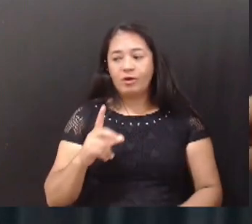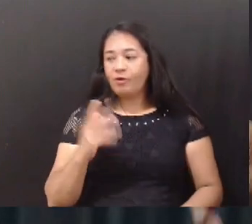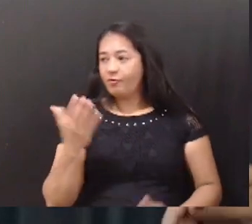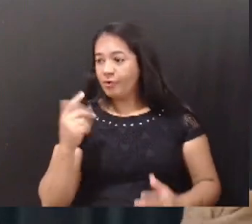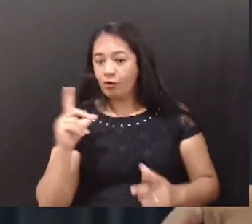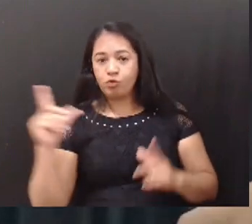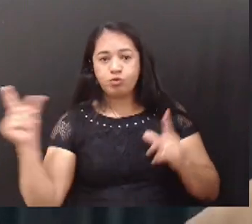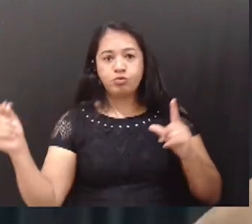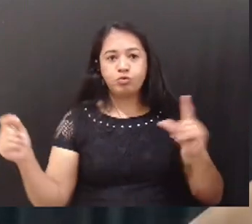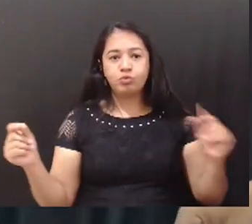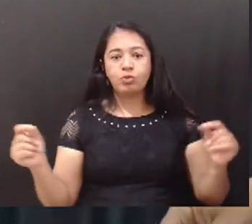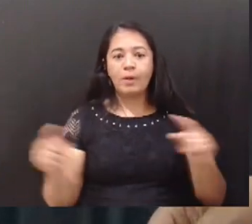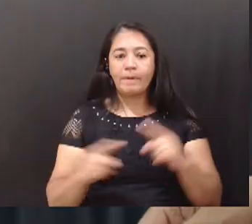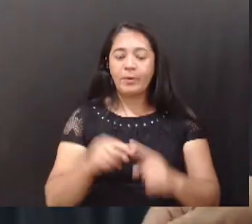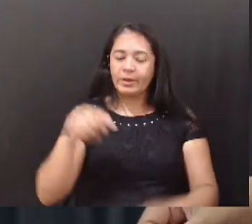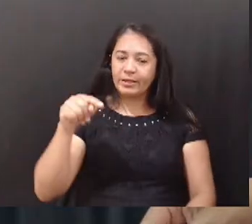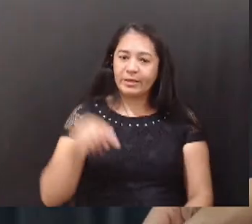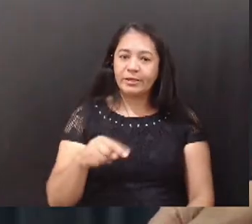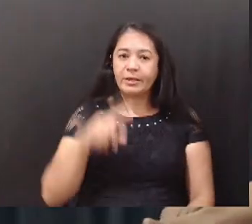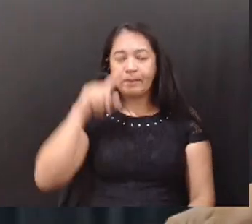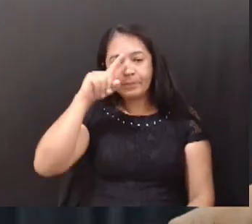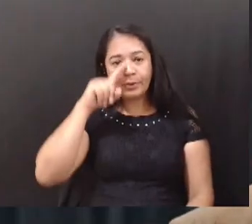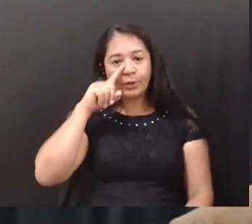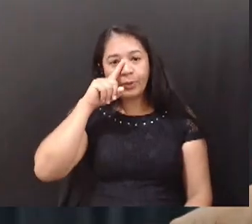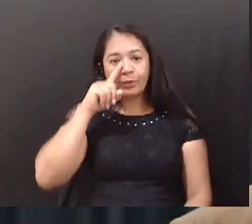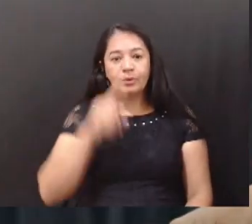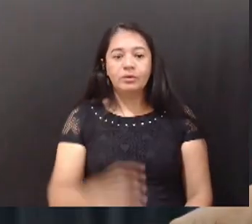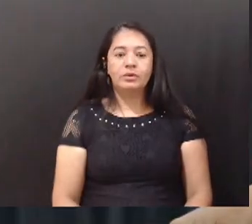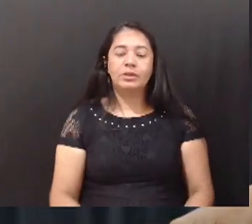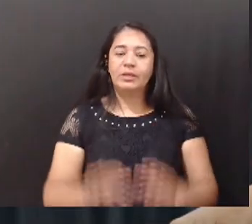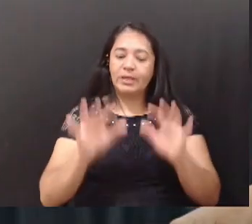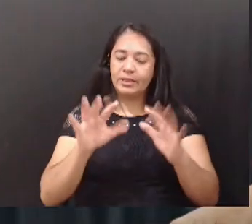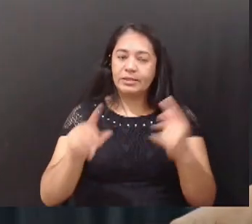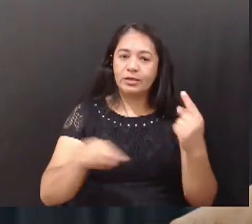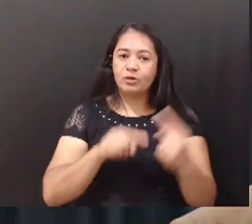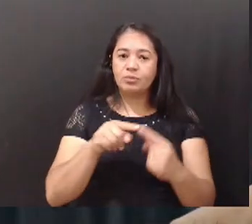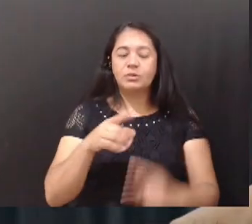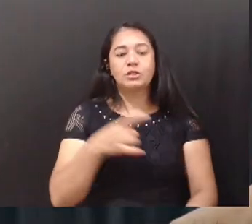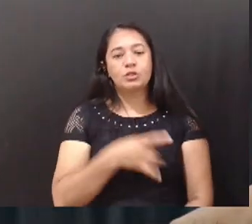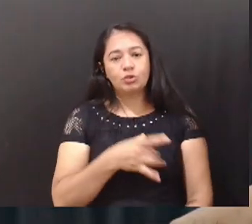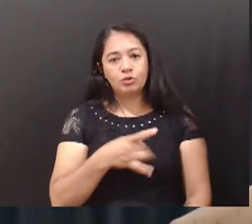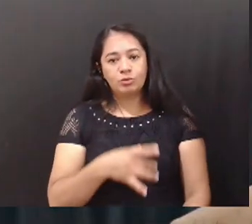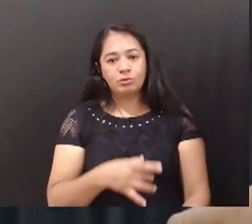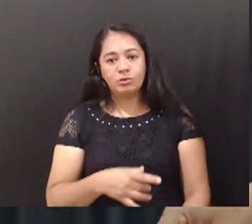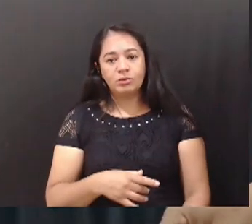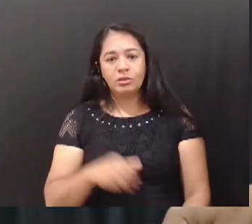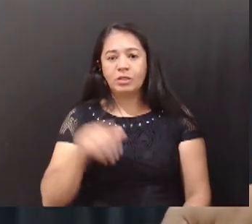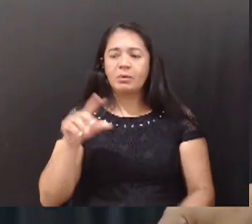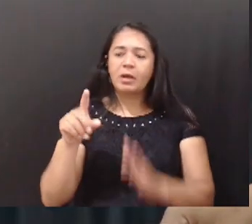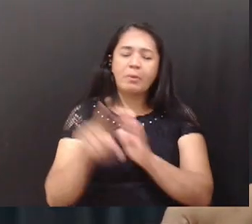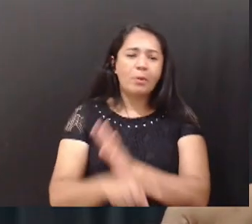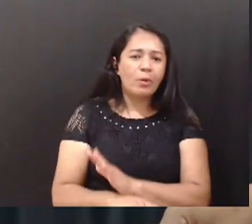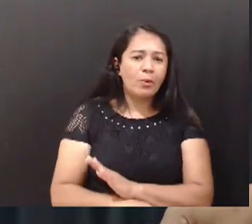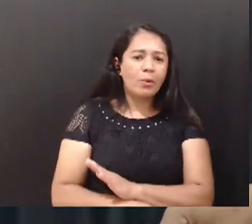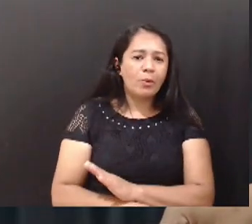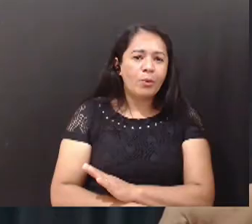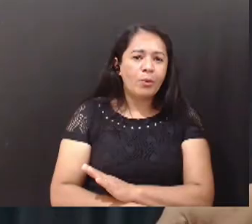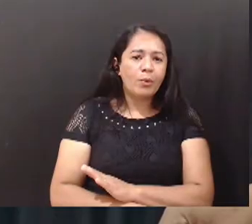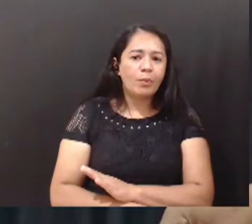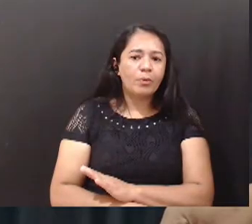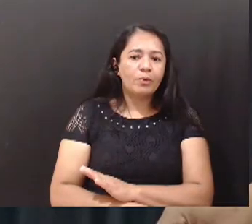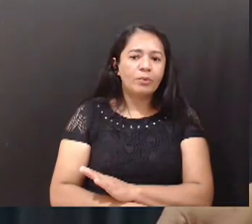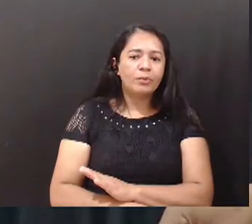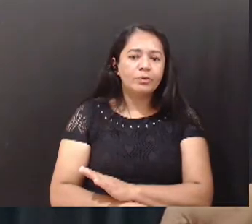porque aqui tá perigoso. Então, essa é a função do medo, tá? O que mais que ele perguntou, Rubia? Desculpa. Coloca lá na tela pra gente, produção, por favor,